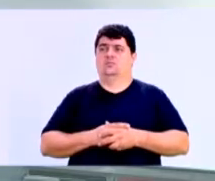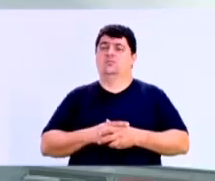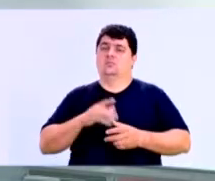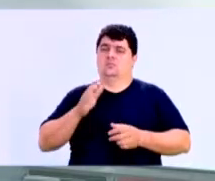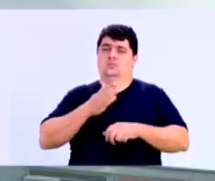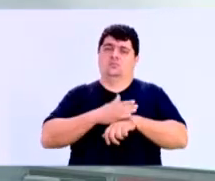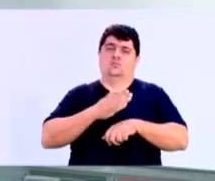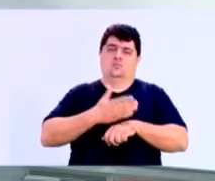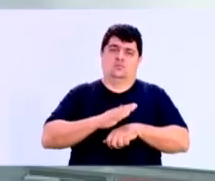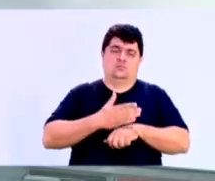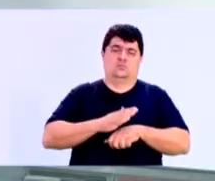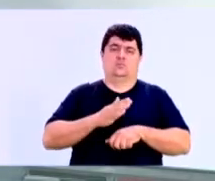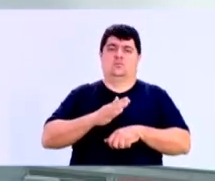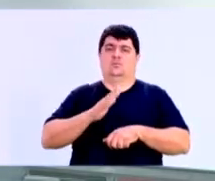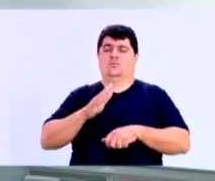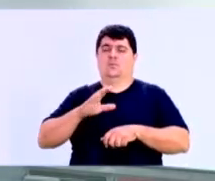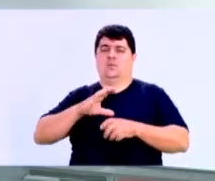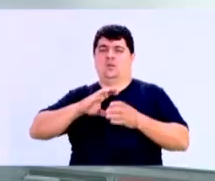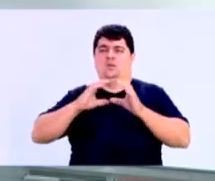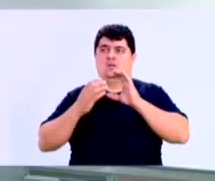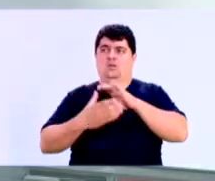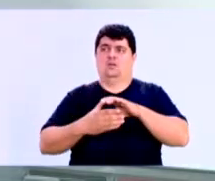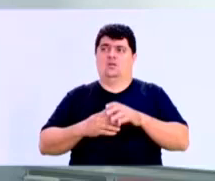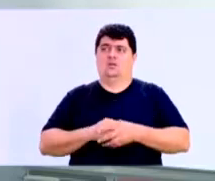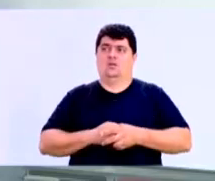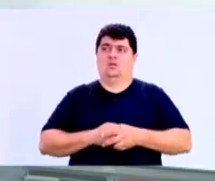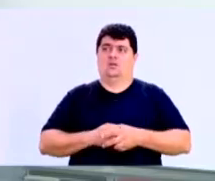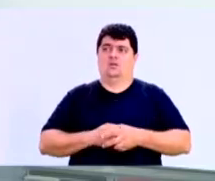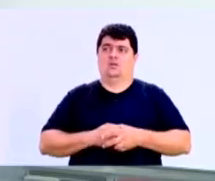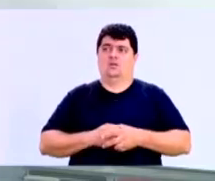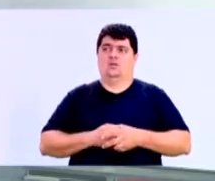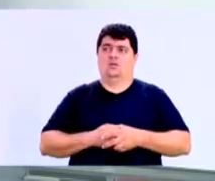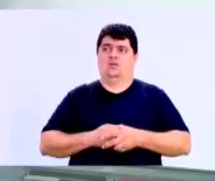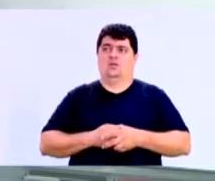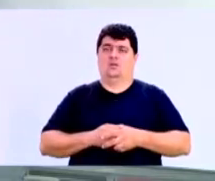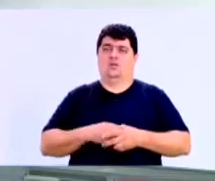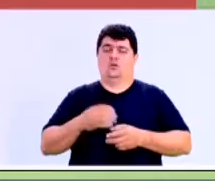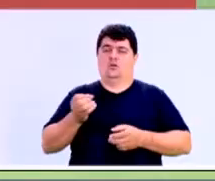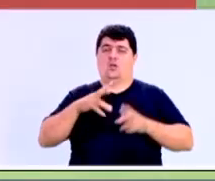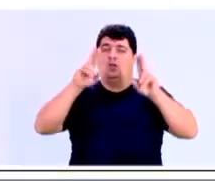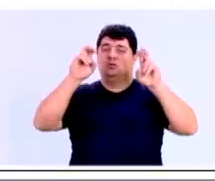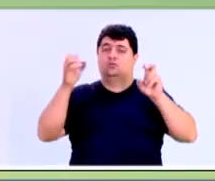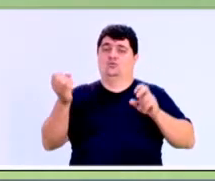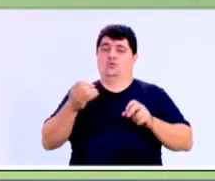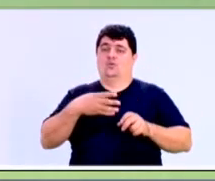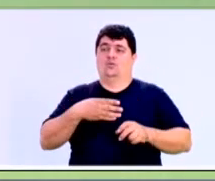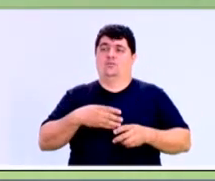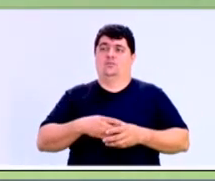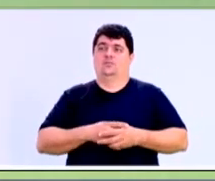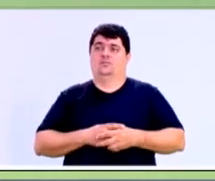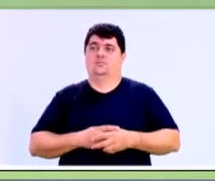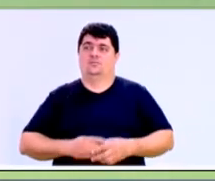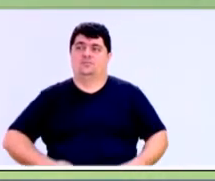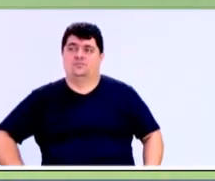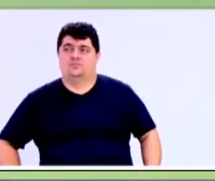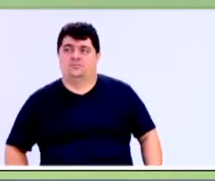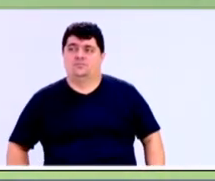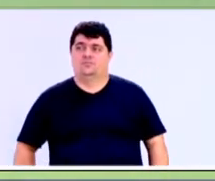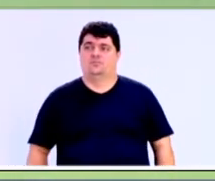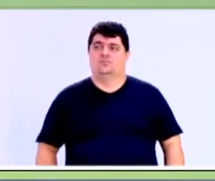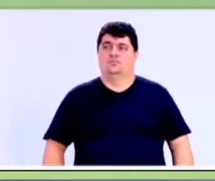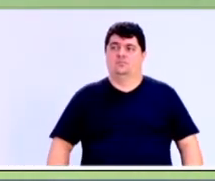os ciclos operacionais, a gente vai inserir um novo assunto para a gente trabalhar mais. Então